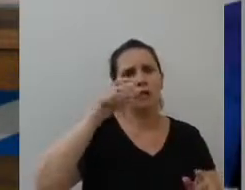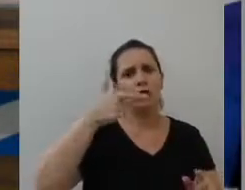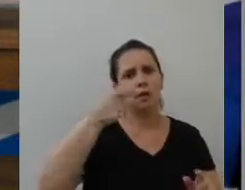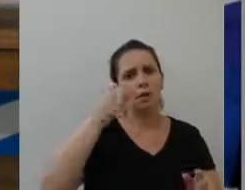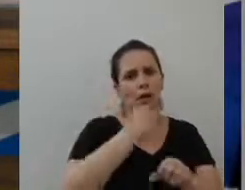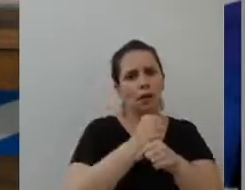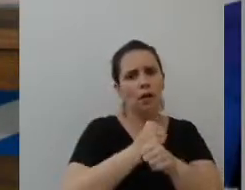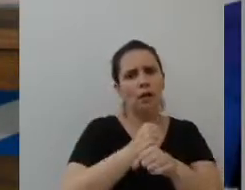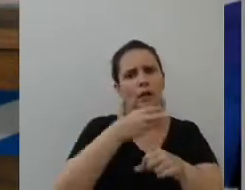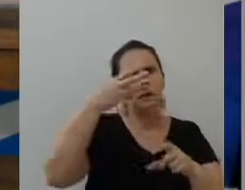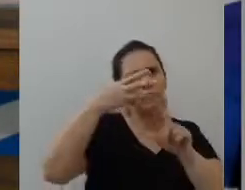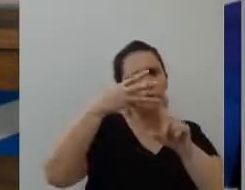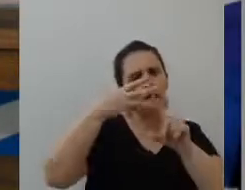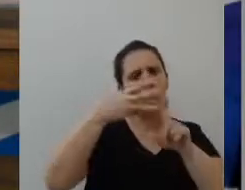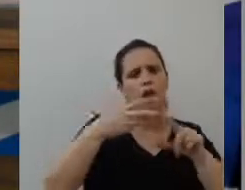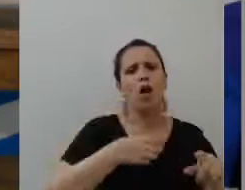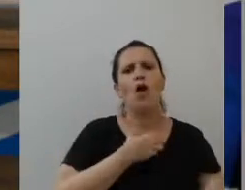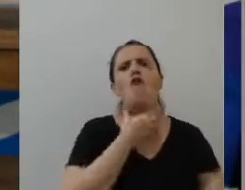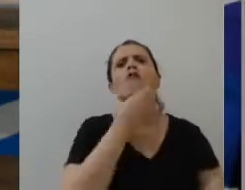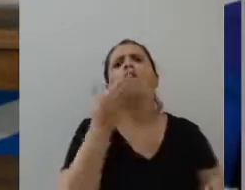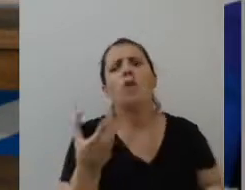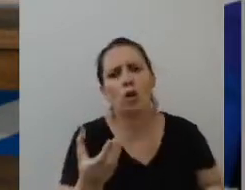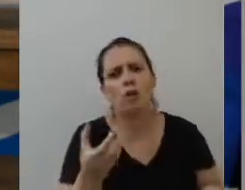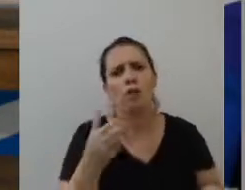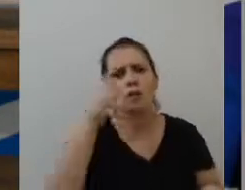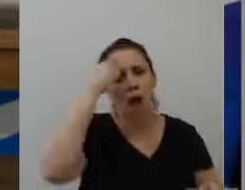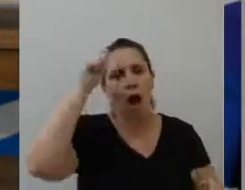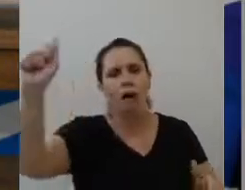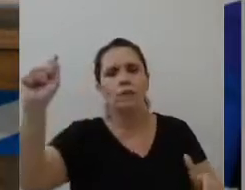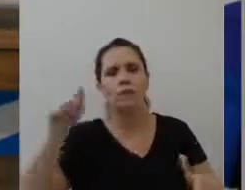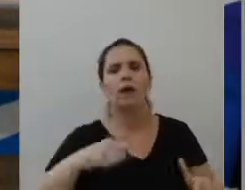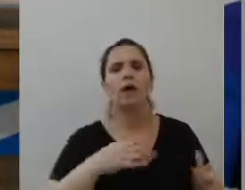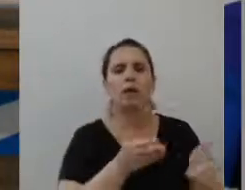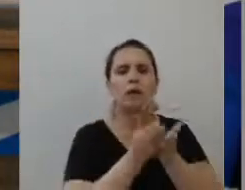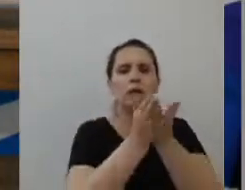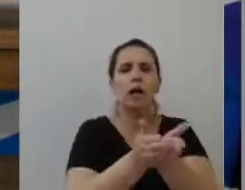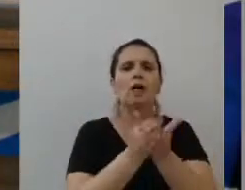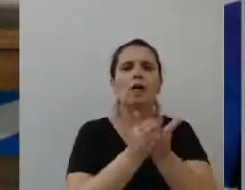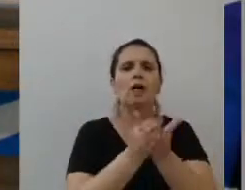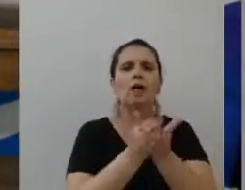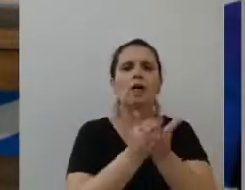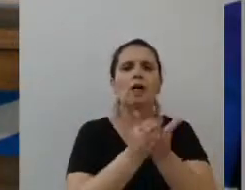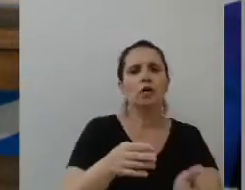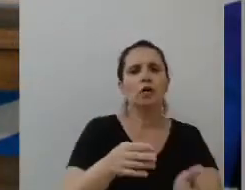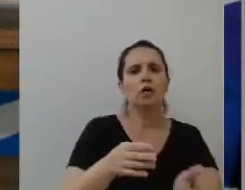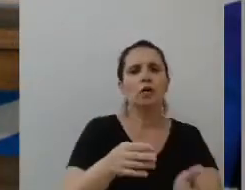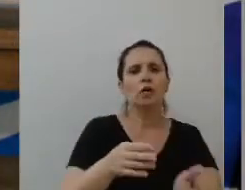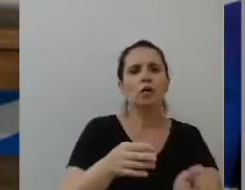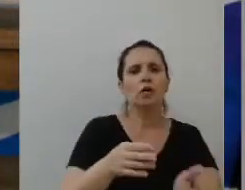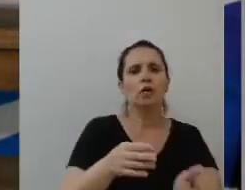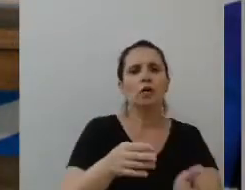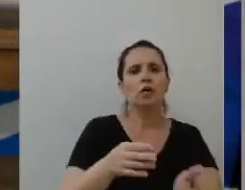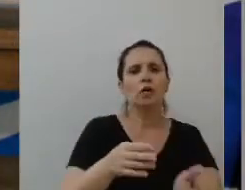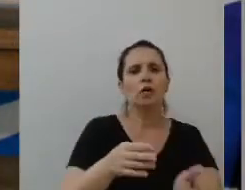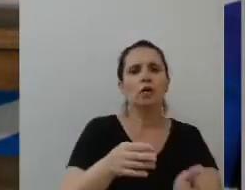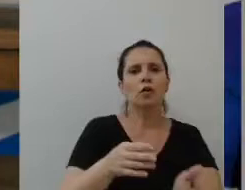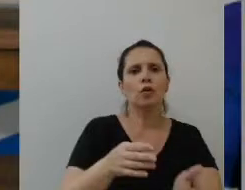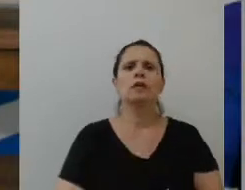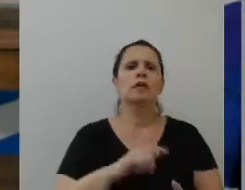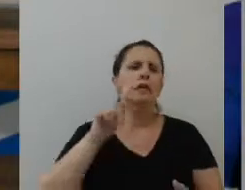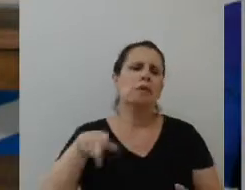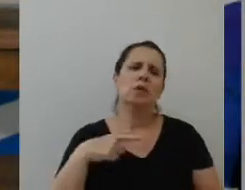terceira, Vozes da África e Navio Negreiro, de Castro Alves. Tá? E da parte da prosa tem Iracema, tem Senhora, tem